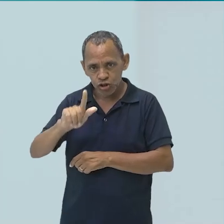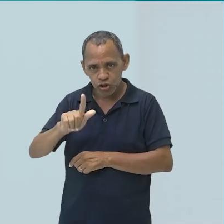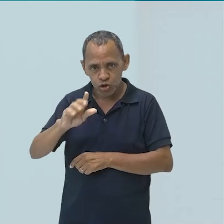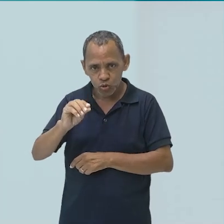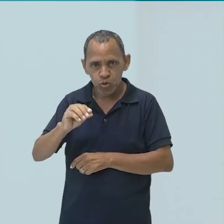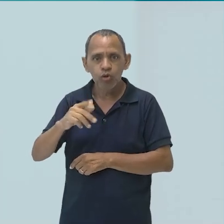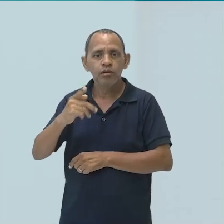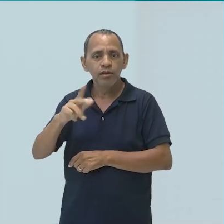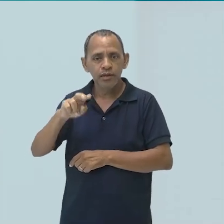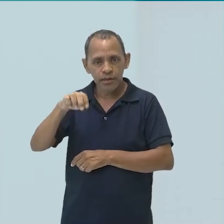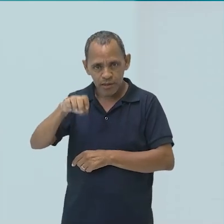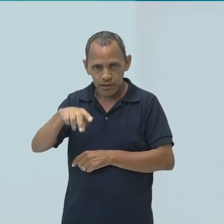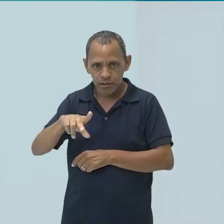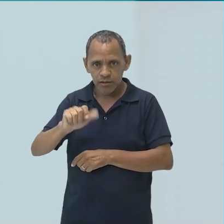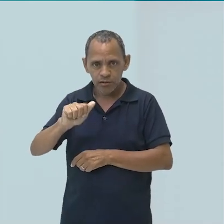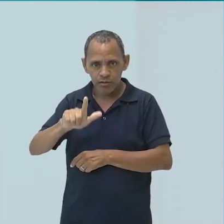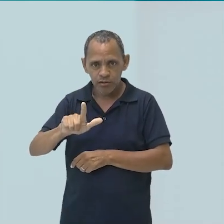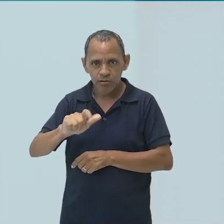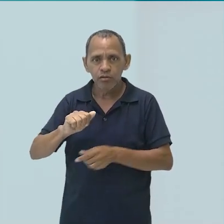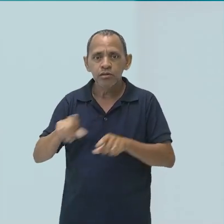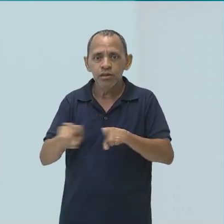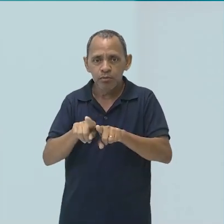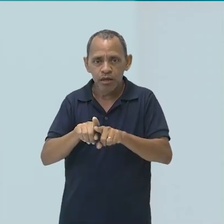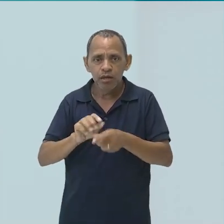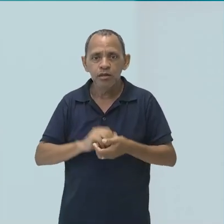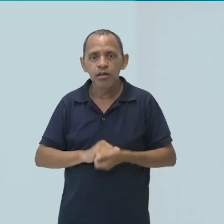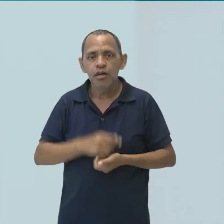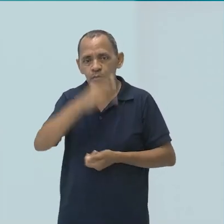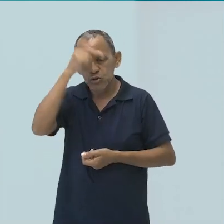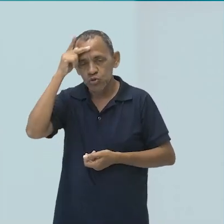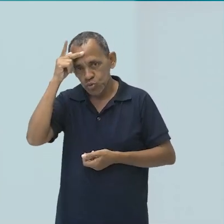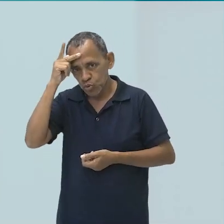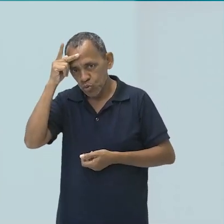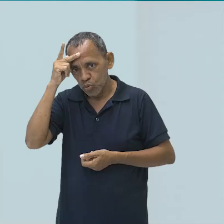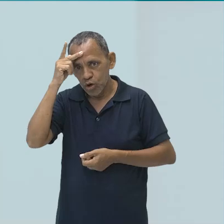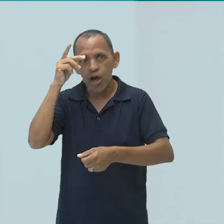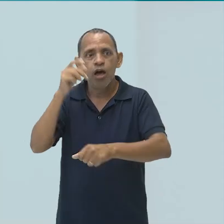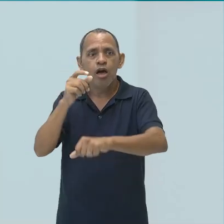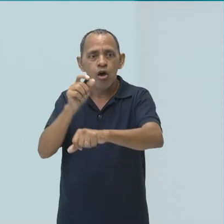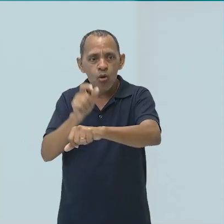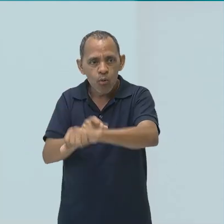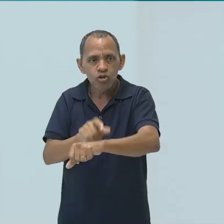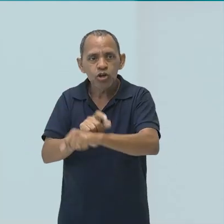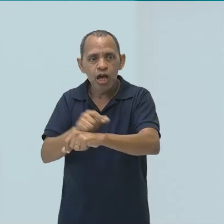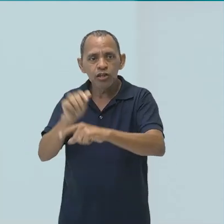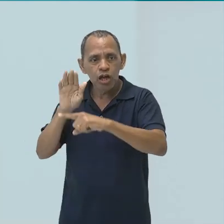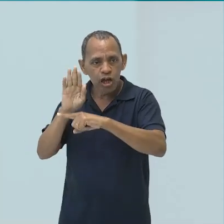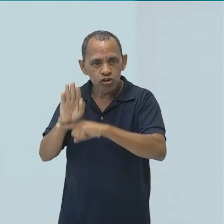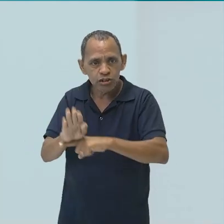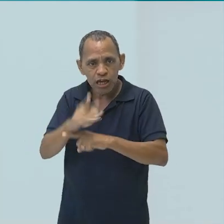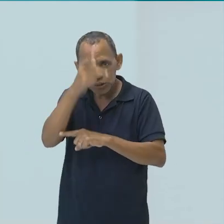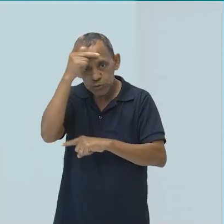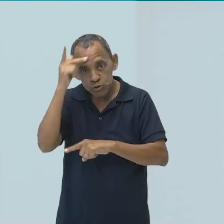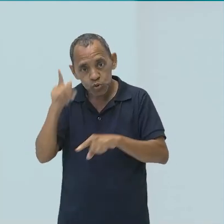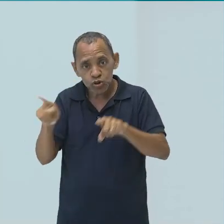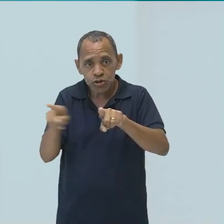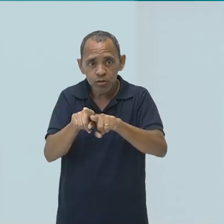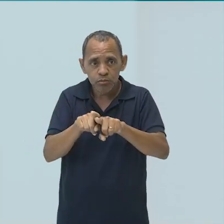abandonada ou extraviada, ou à pessoa inválida ou ferida, ao desamparo ou em grave e